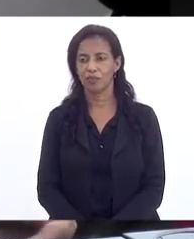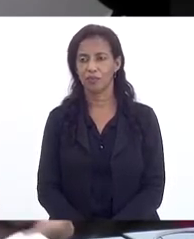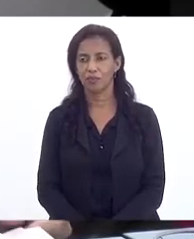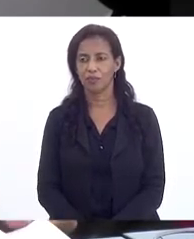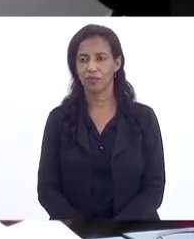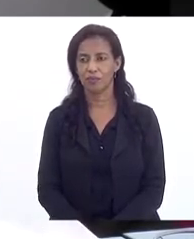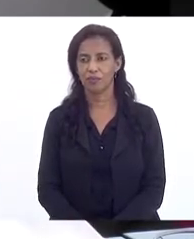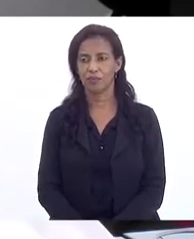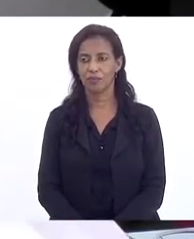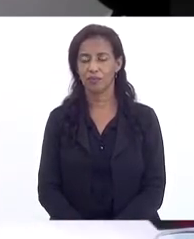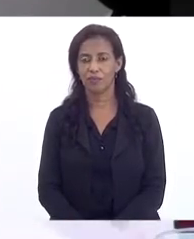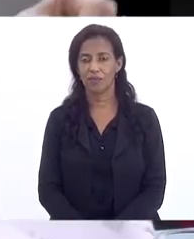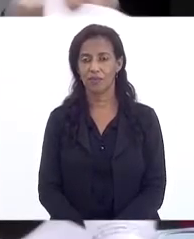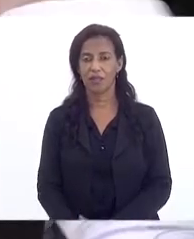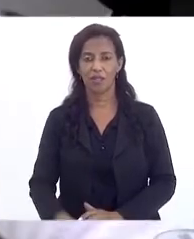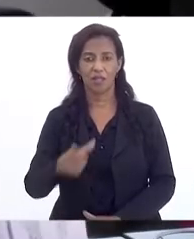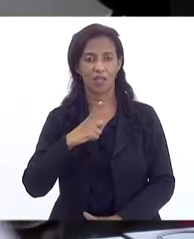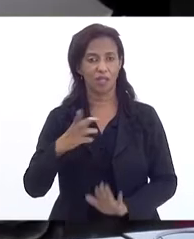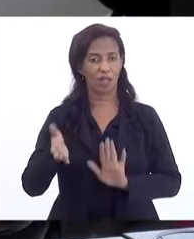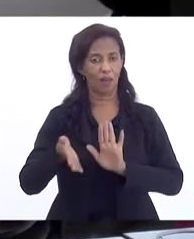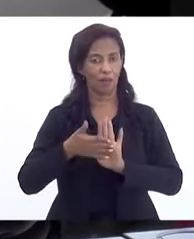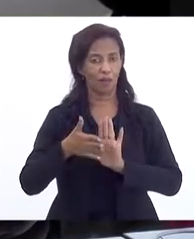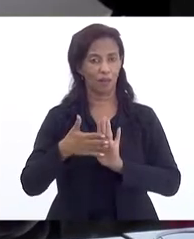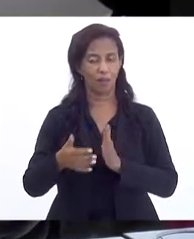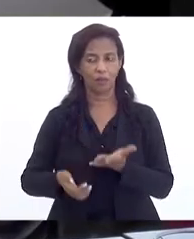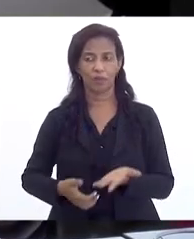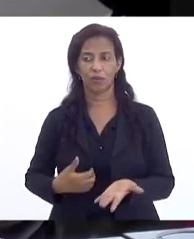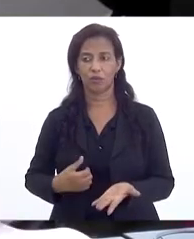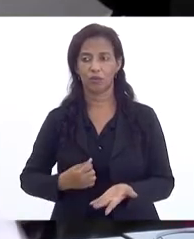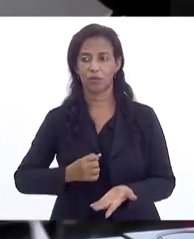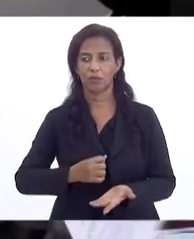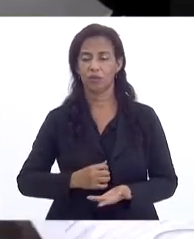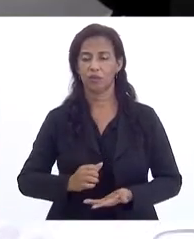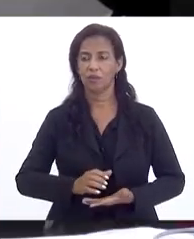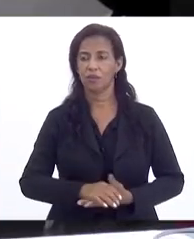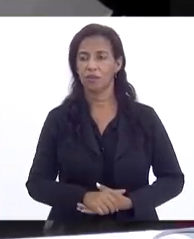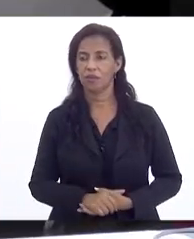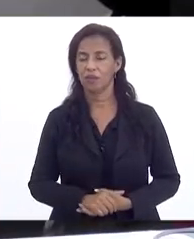Prejudica. E ele está propondo que seja